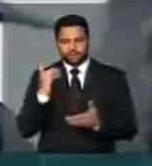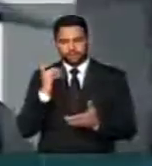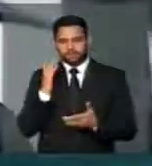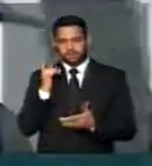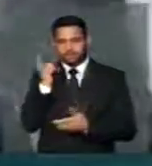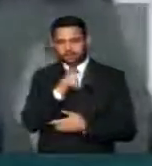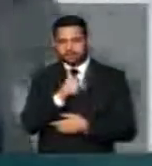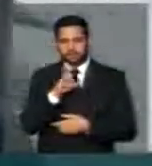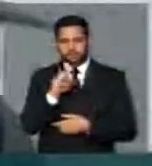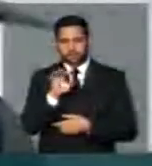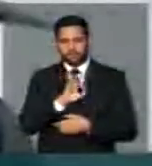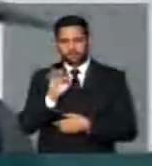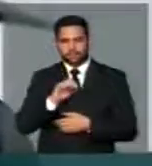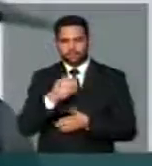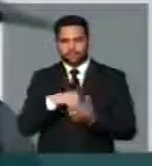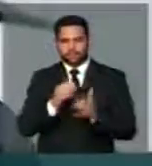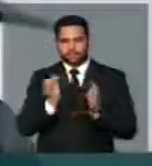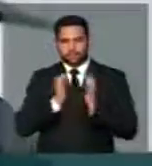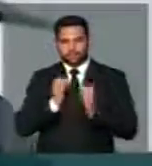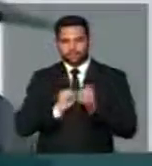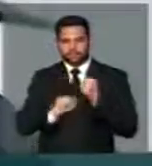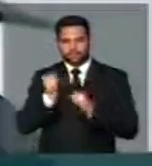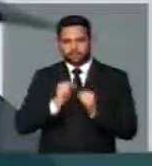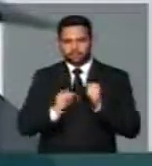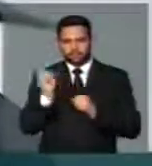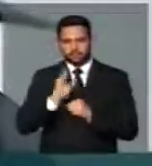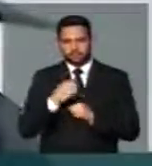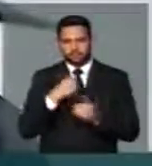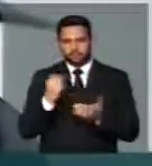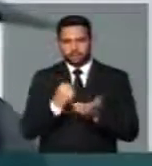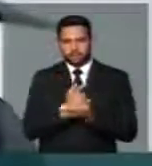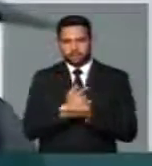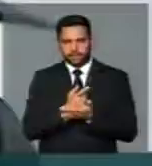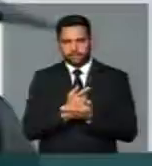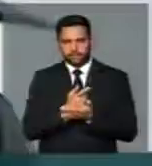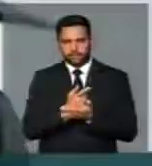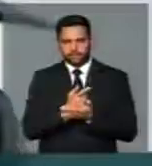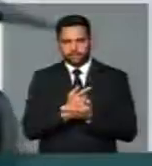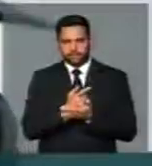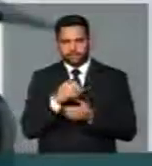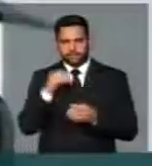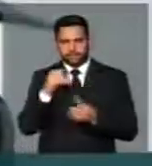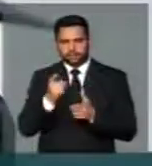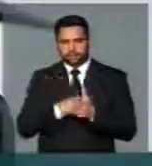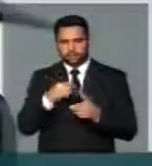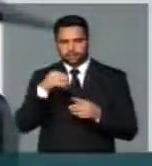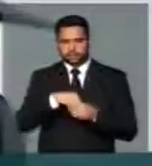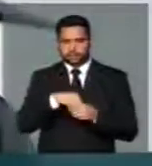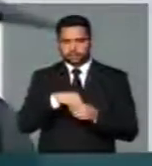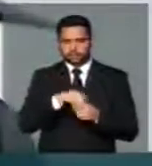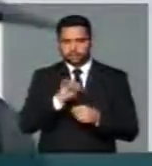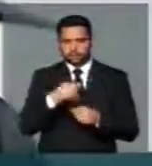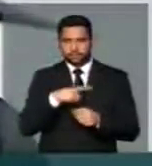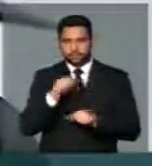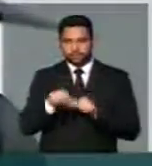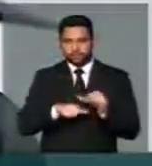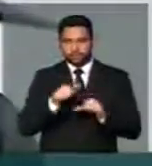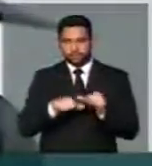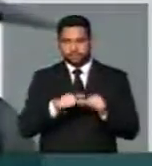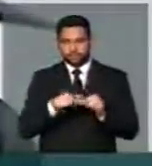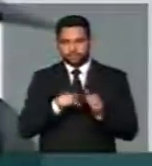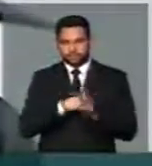de 50% de toda a riqueza que nós produzimos nesse país, é para pagar a dívida externa. Então, se nós não tivermos uma mudança,